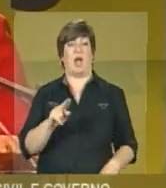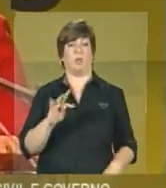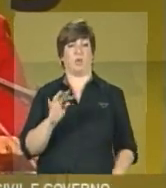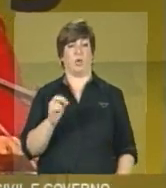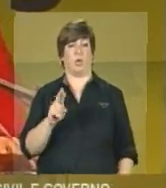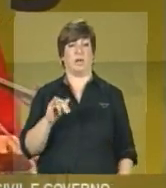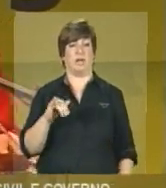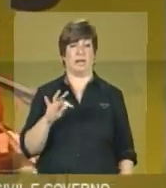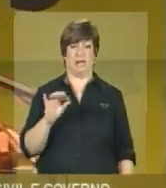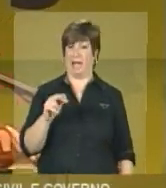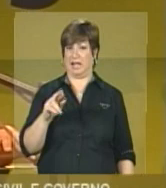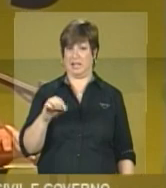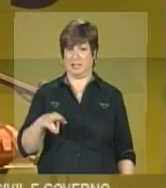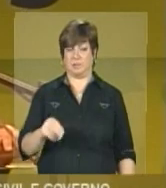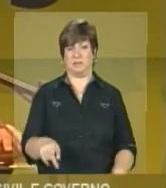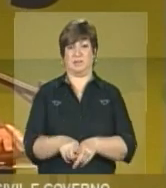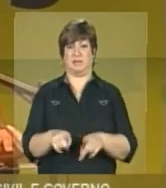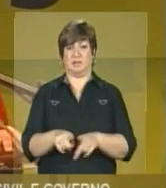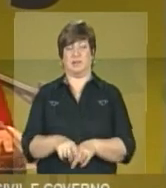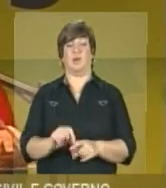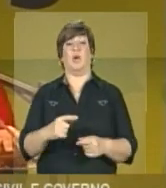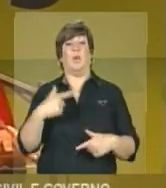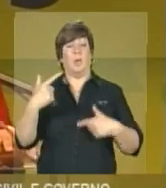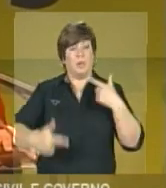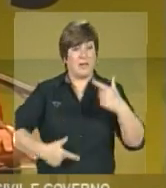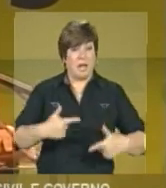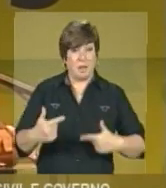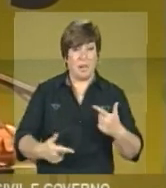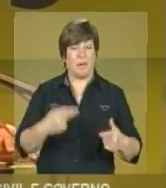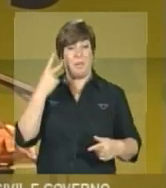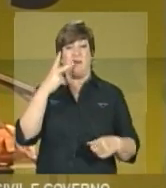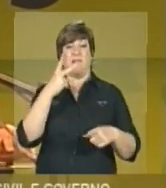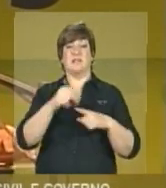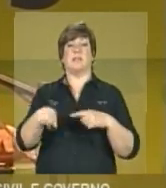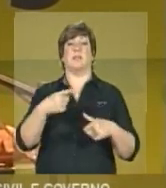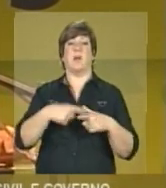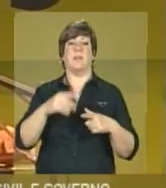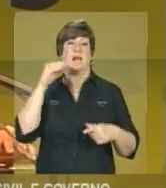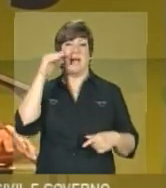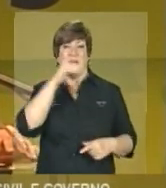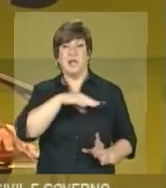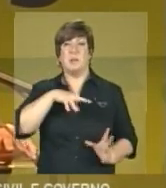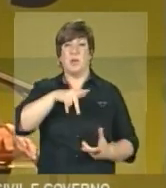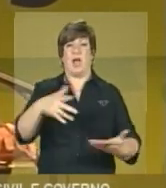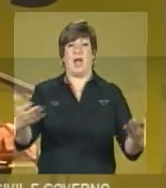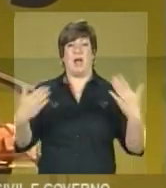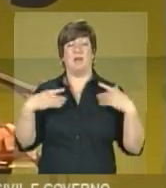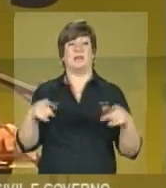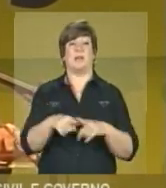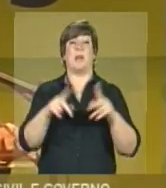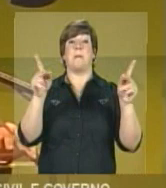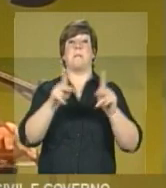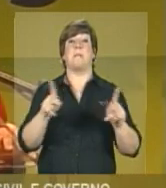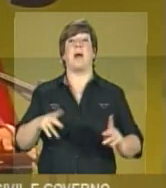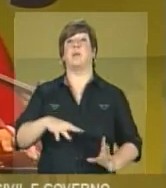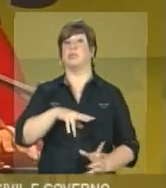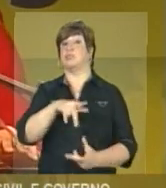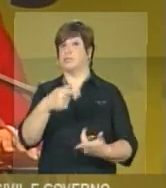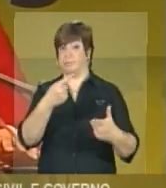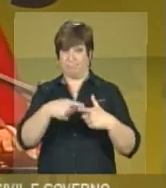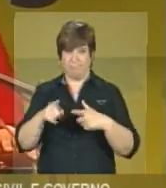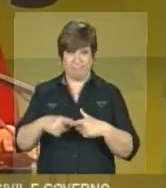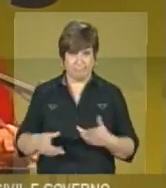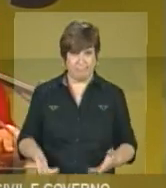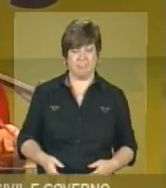paralisia no enfrentamento do aquecimento global, além de ameaças à paz mundial. Há